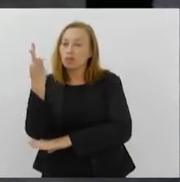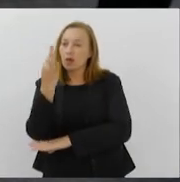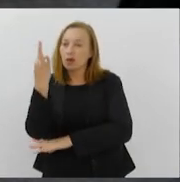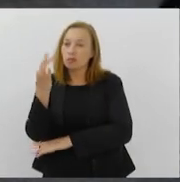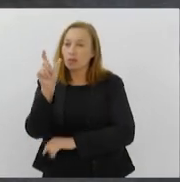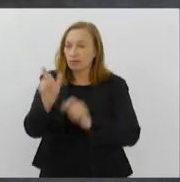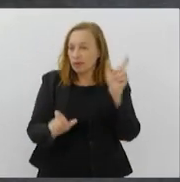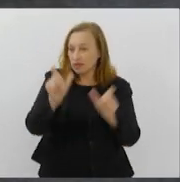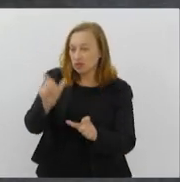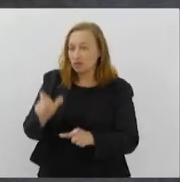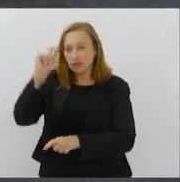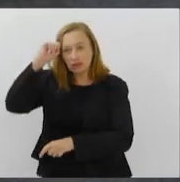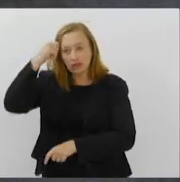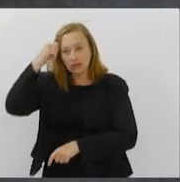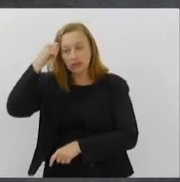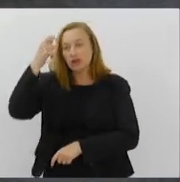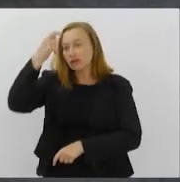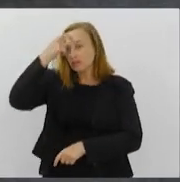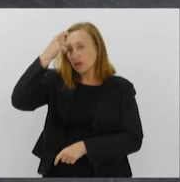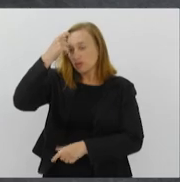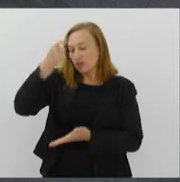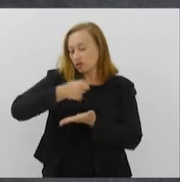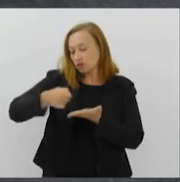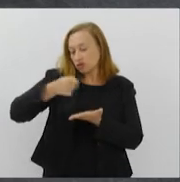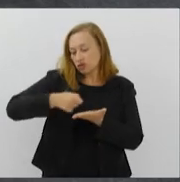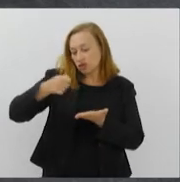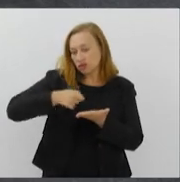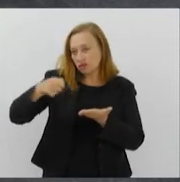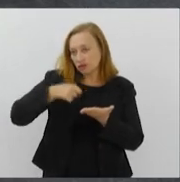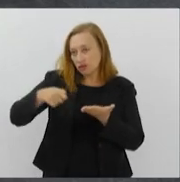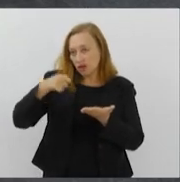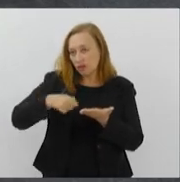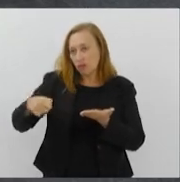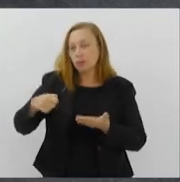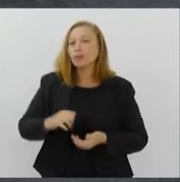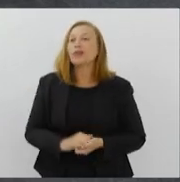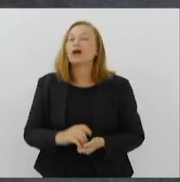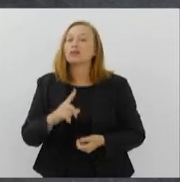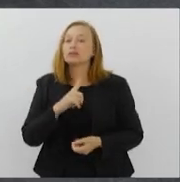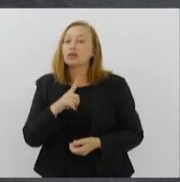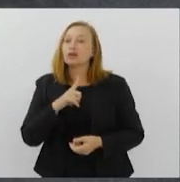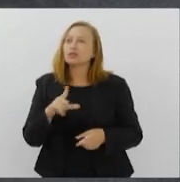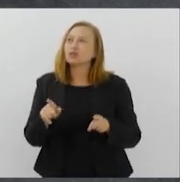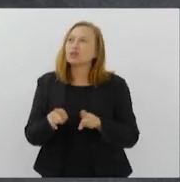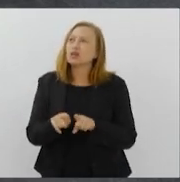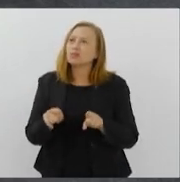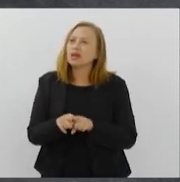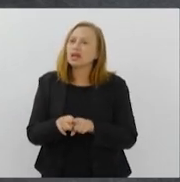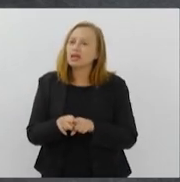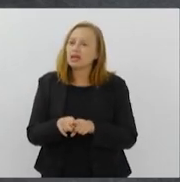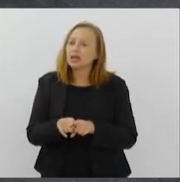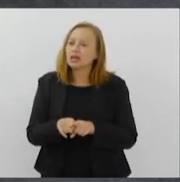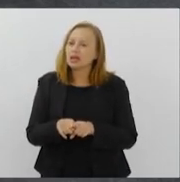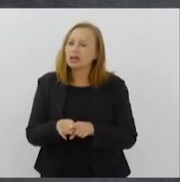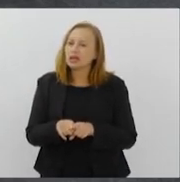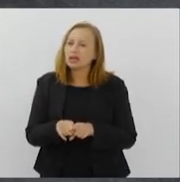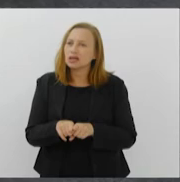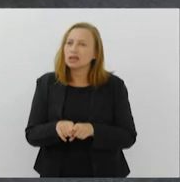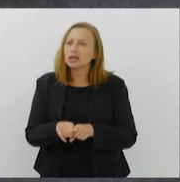de Memórias do Escrivão Isaías Caminhas, nós temos a denúncia contundente do ciclo pernicioso